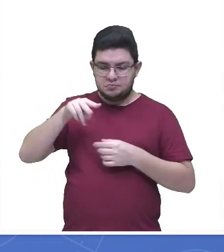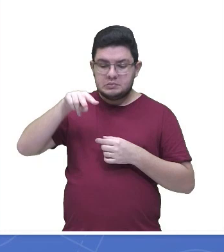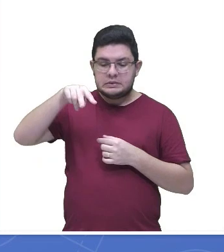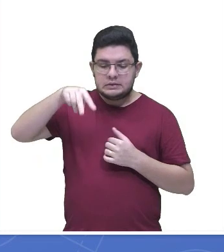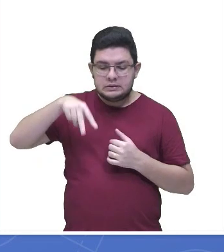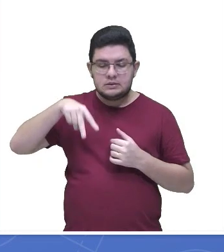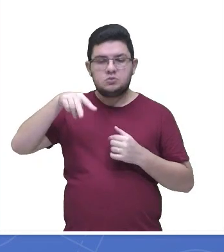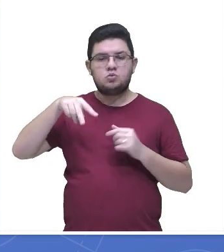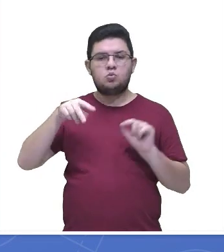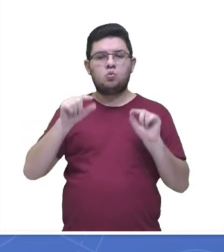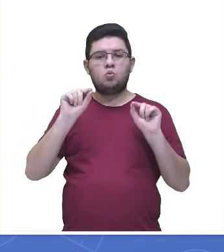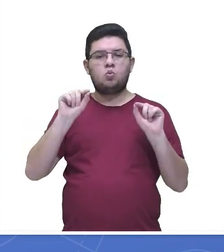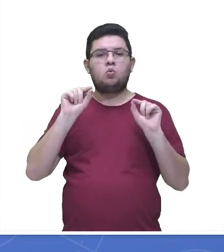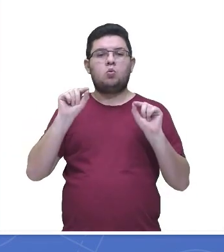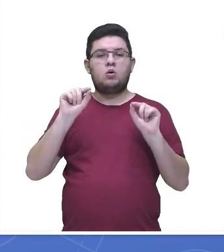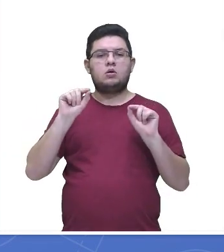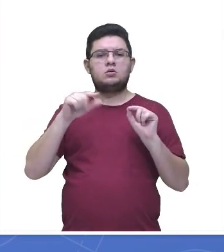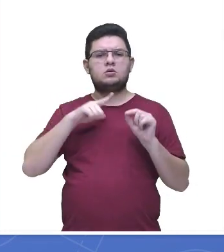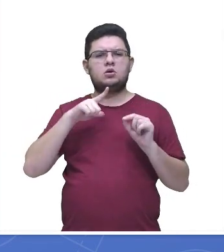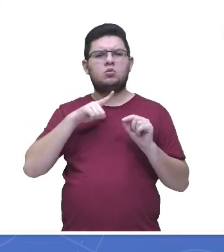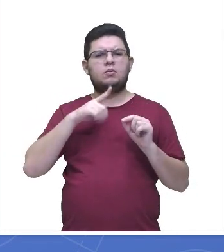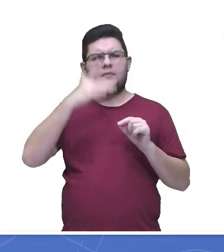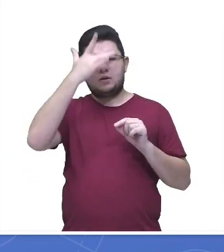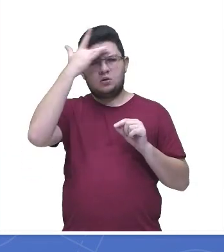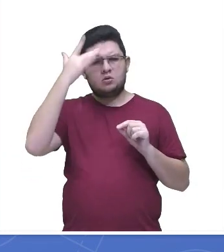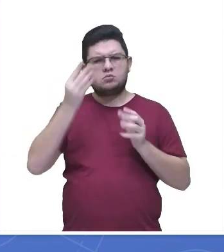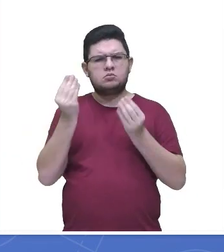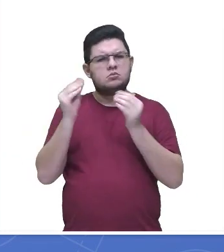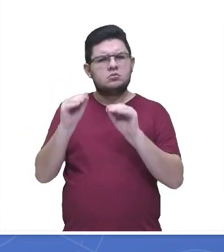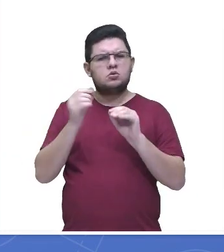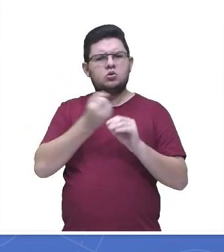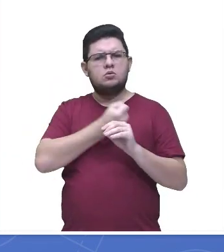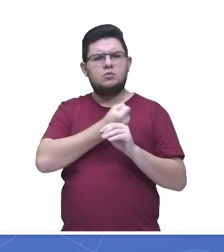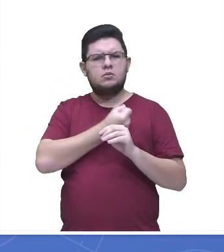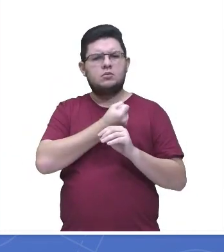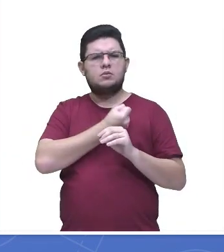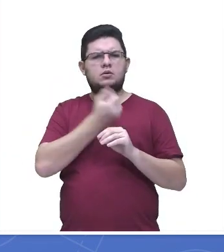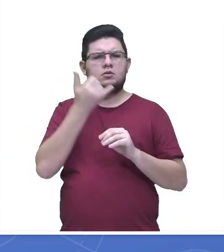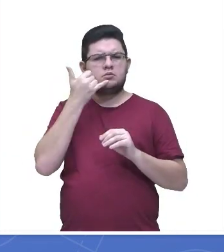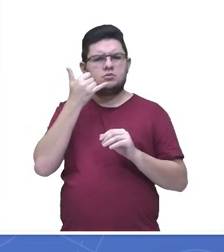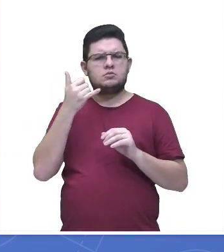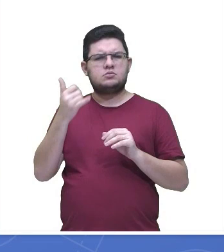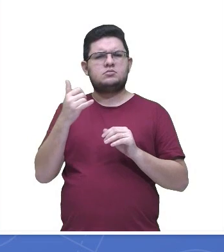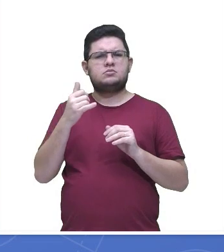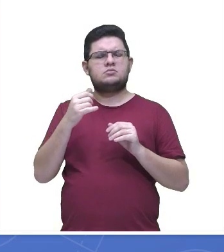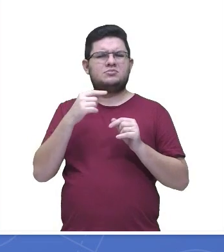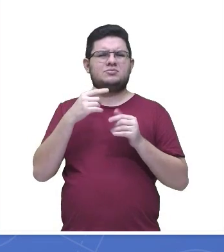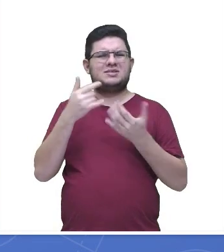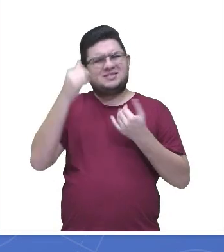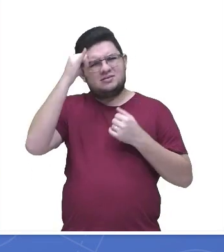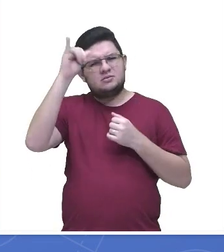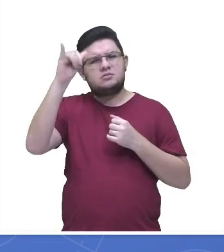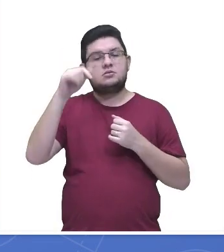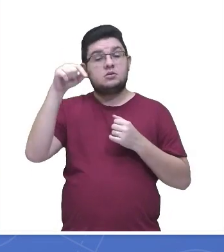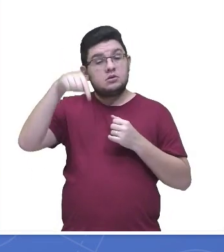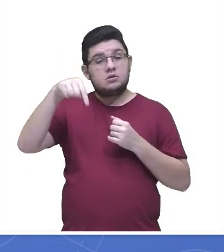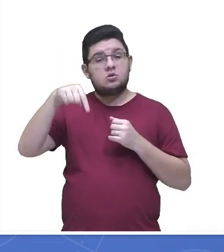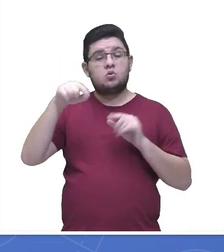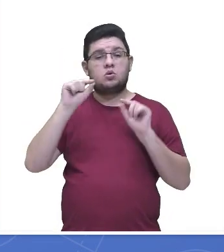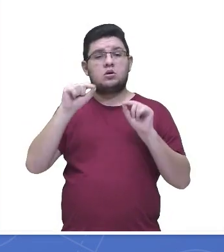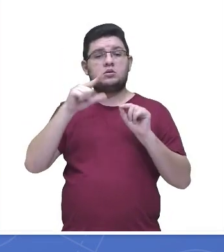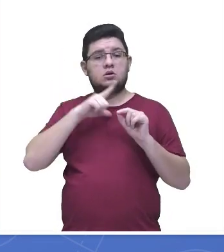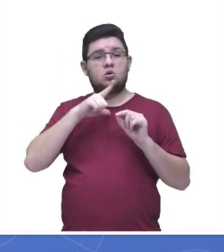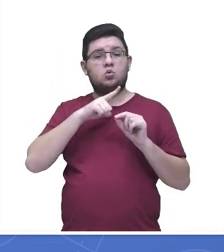Aqui tem alguém que colocou o seu número, né, do seu telefone. Não faça isso, sabe? Aqui nós temos também um